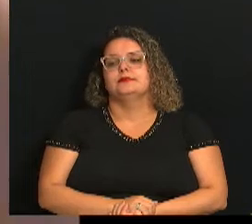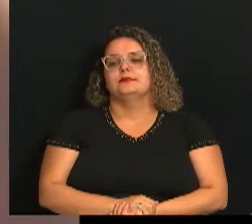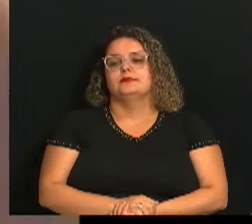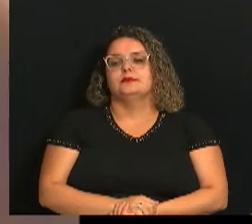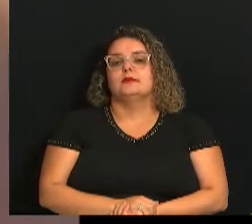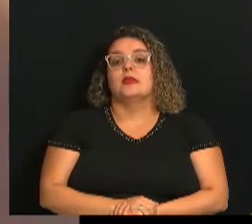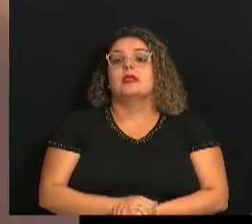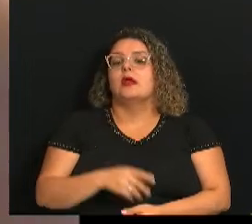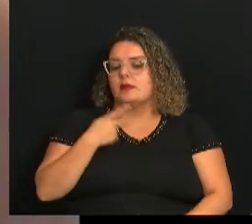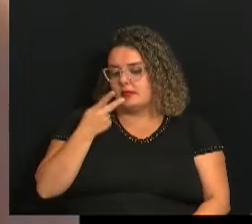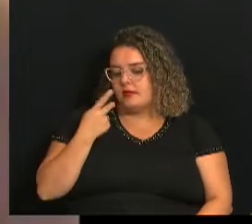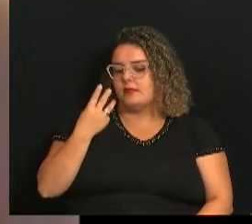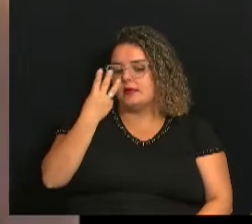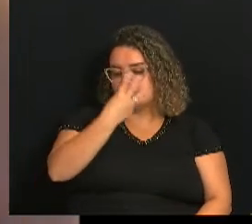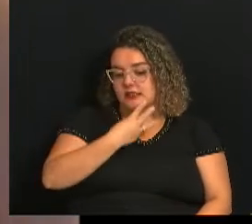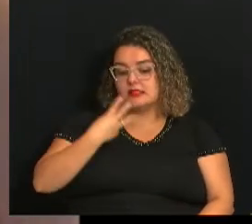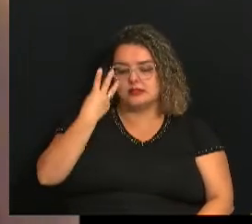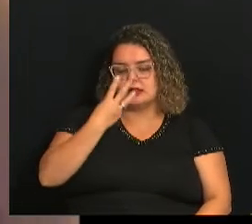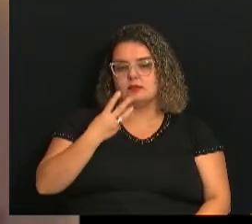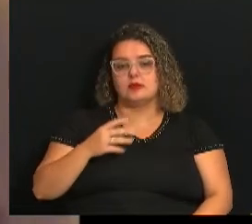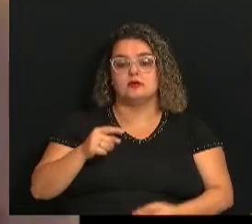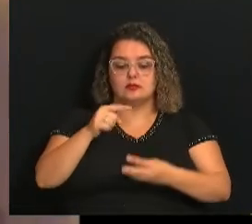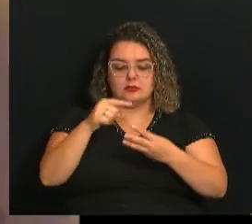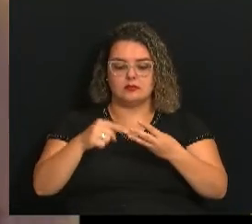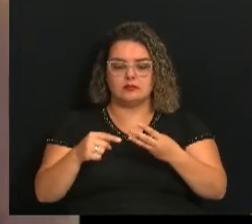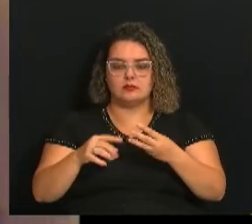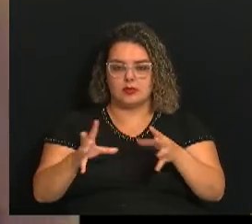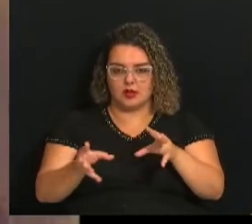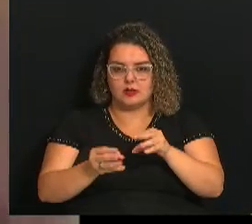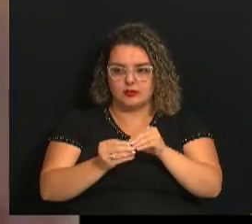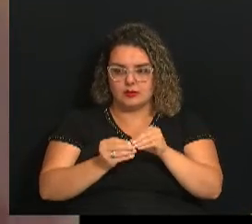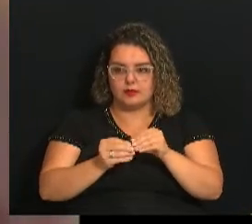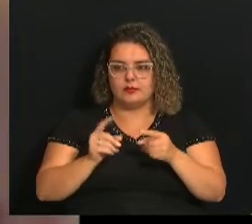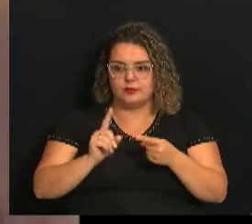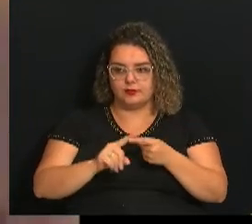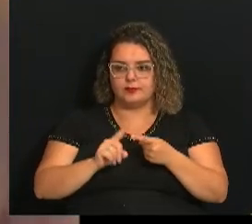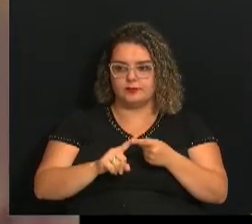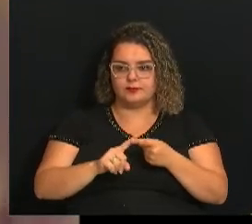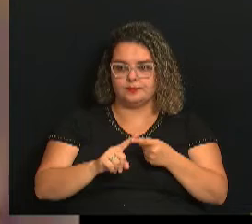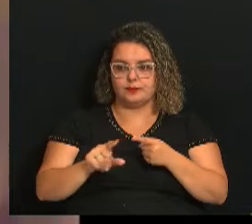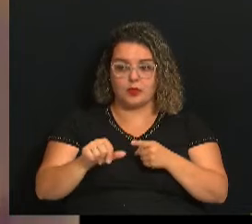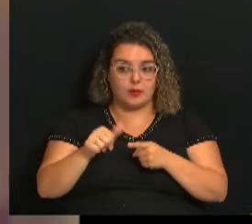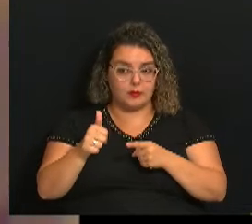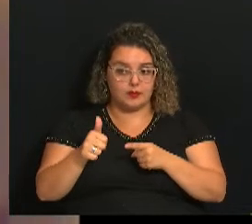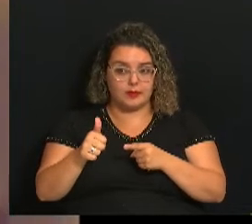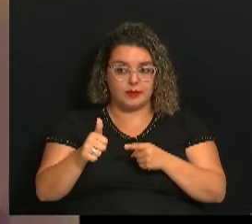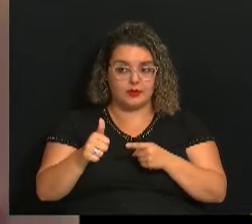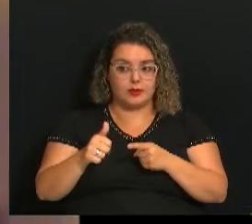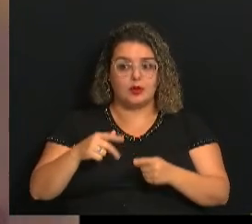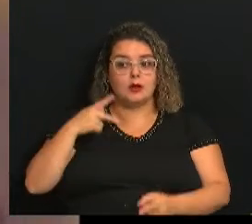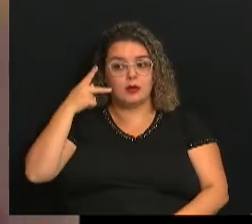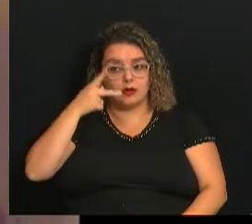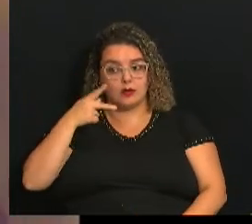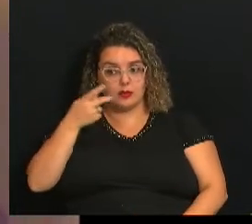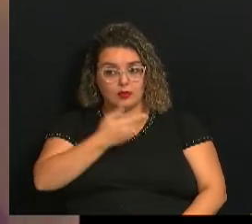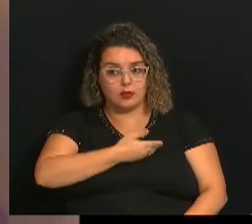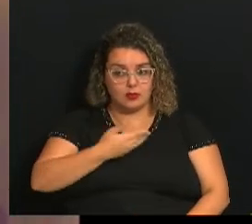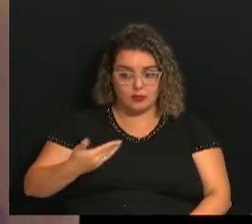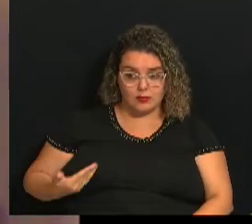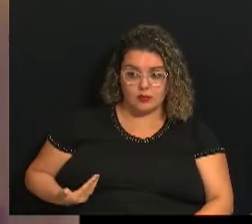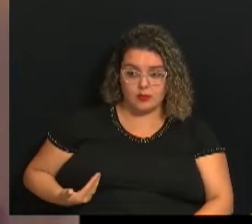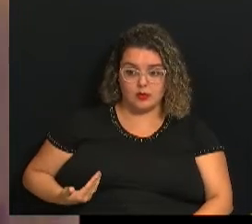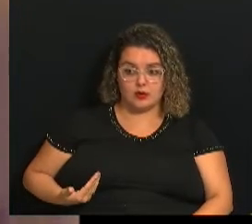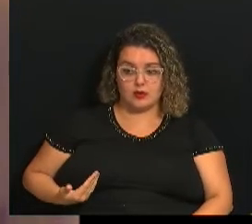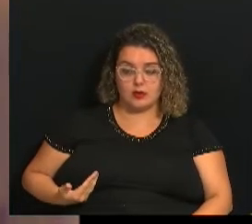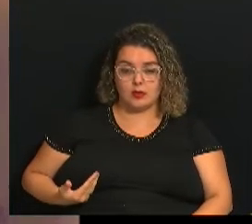3 pontos. Primeiro, uma das coisas que eu acho que é importante destacar é o seguinte: A política pública, ela tem que ser uma política